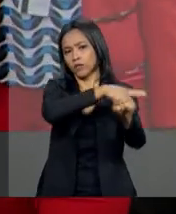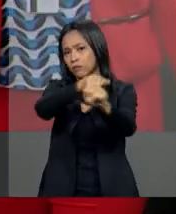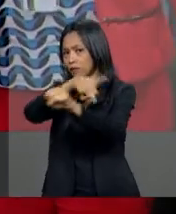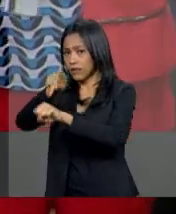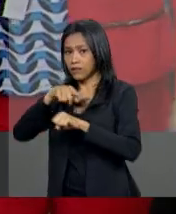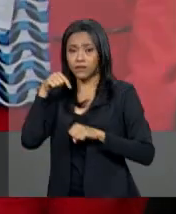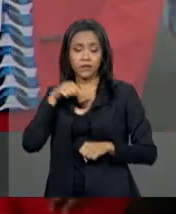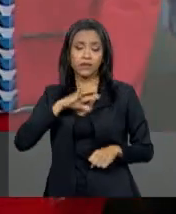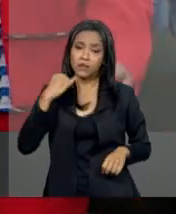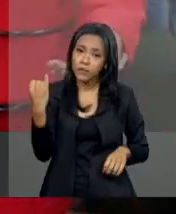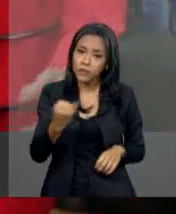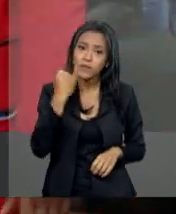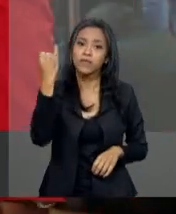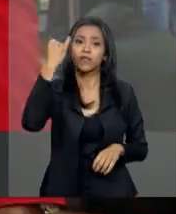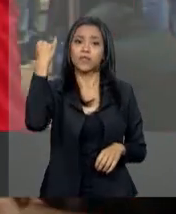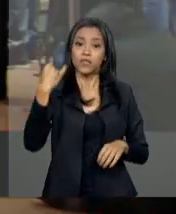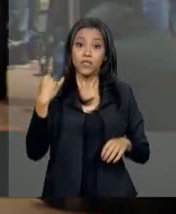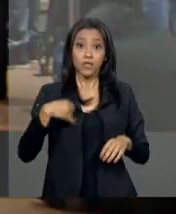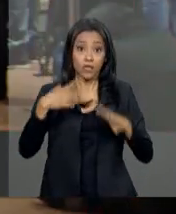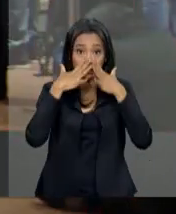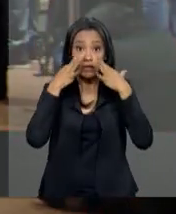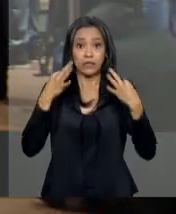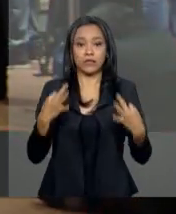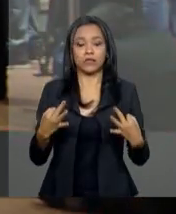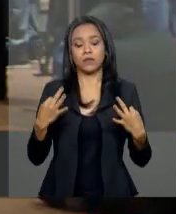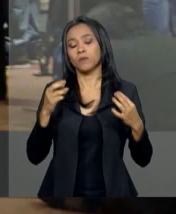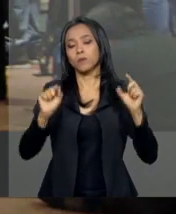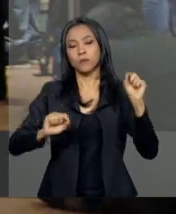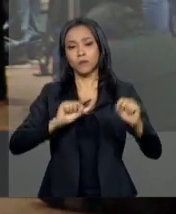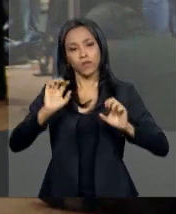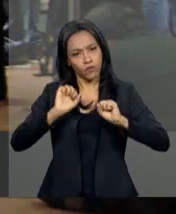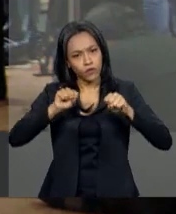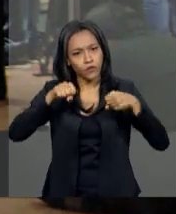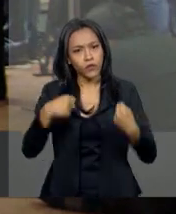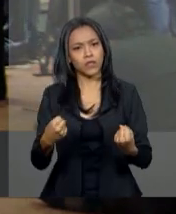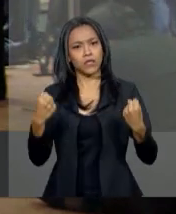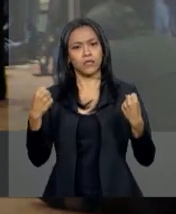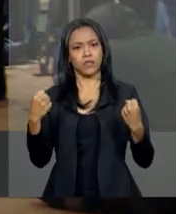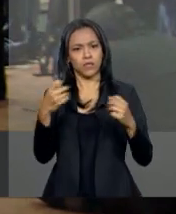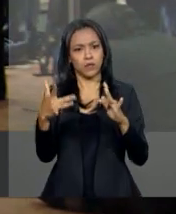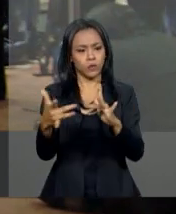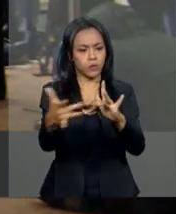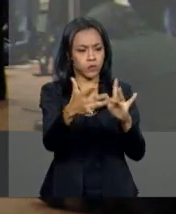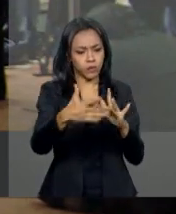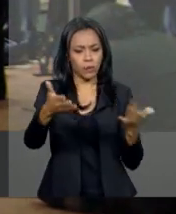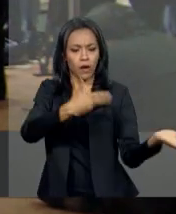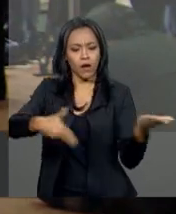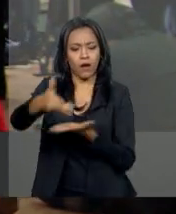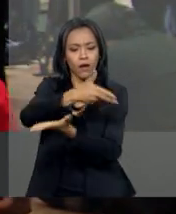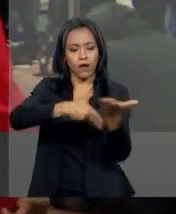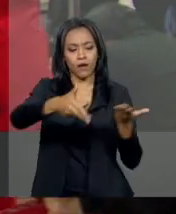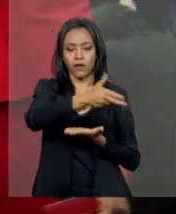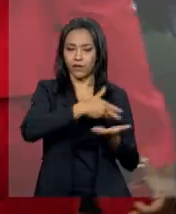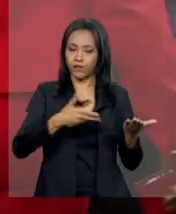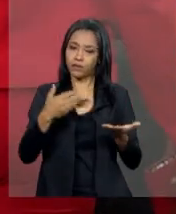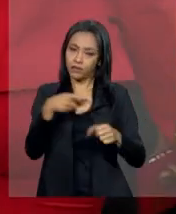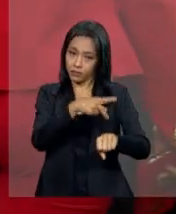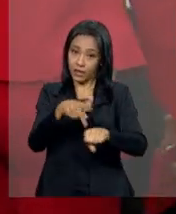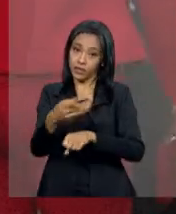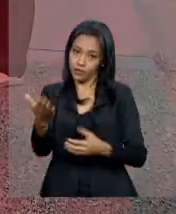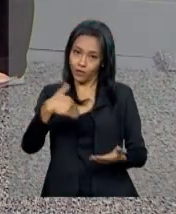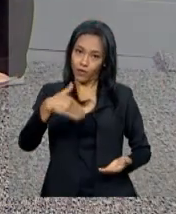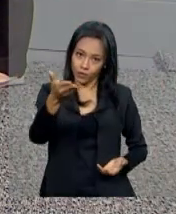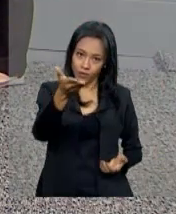e chamou a atenção para o fortalecimento então desse sistema multilateral volto com você no estúdio renata